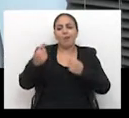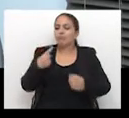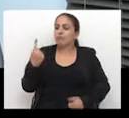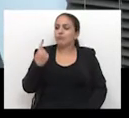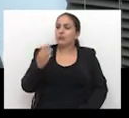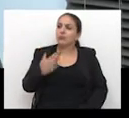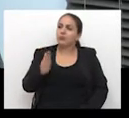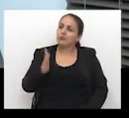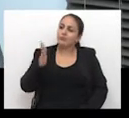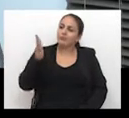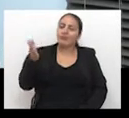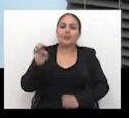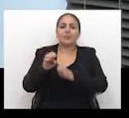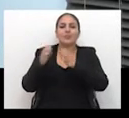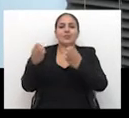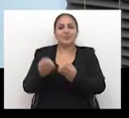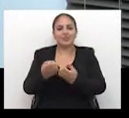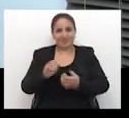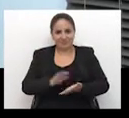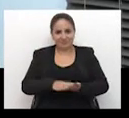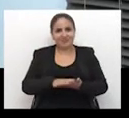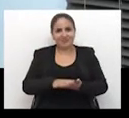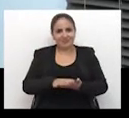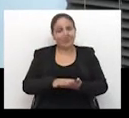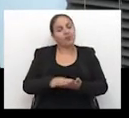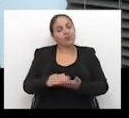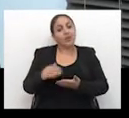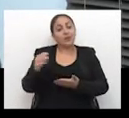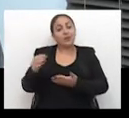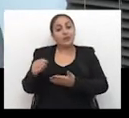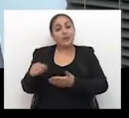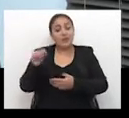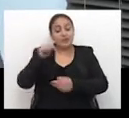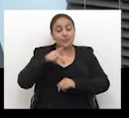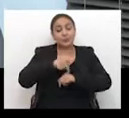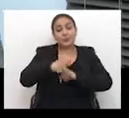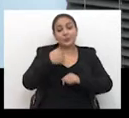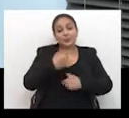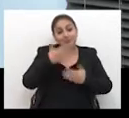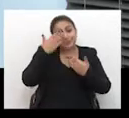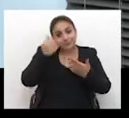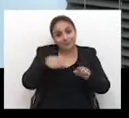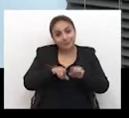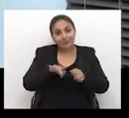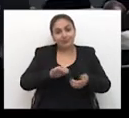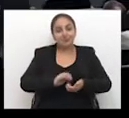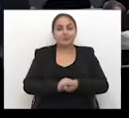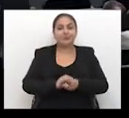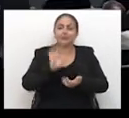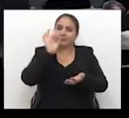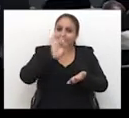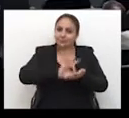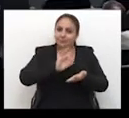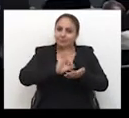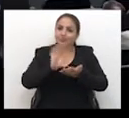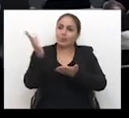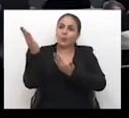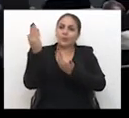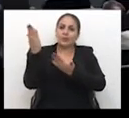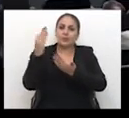carro e ele vai sozinho que ele é um apaixonado por festivais na então ele trouxe para o assunto e nós temos que agradecer a ele para